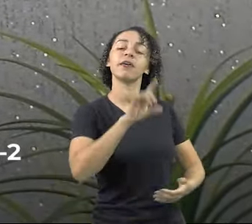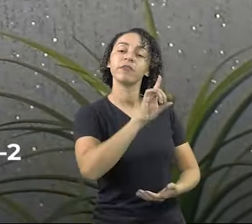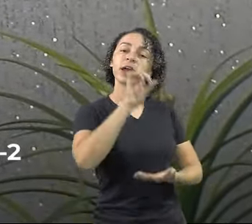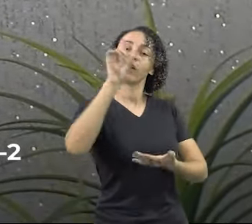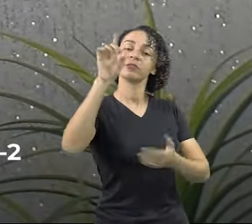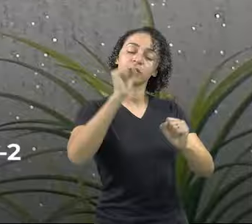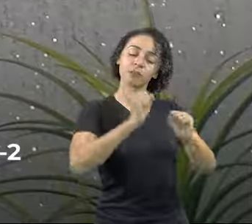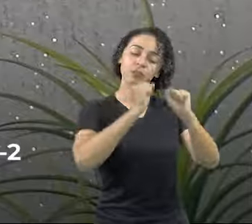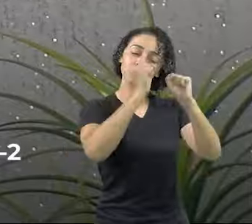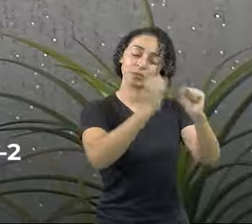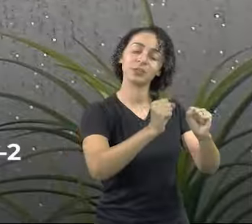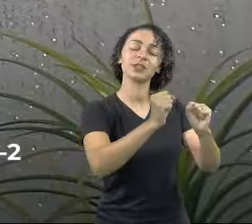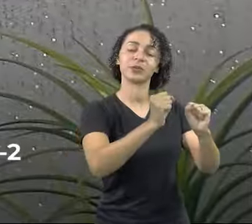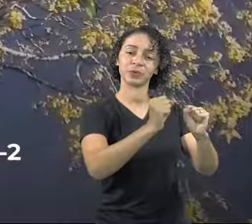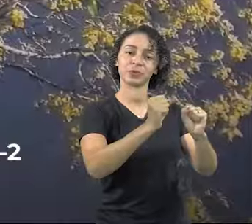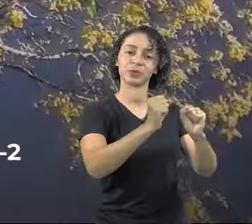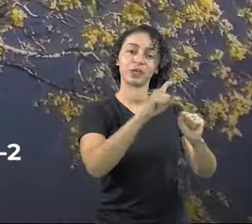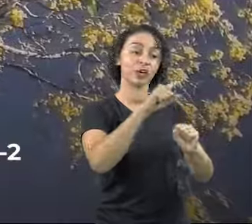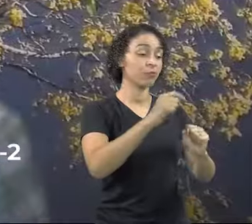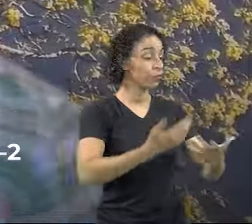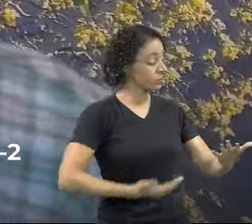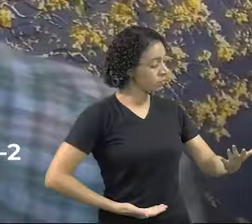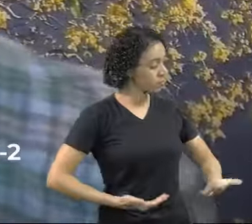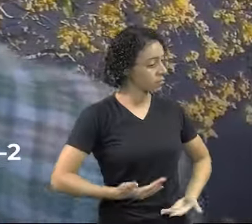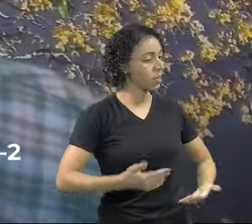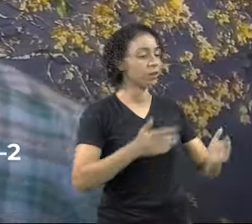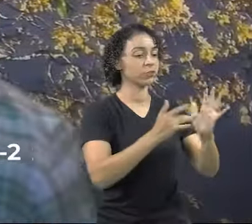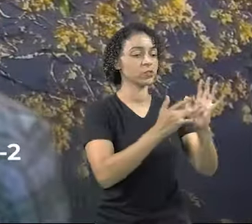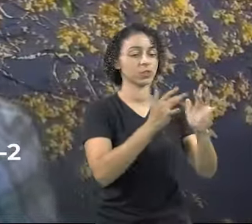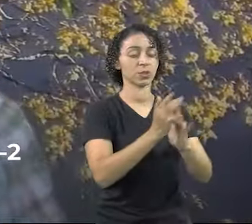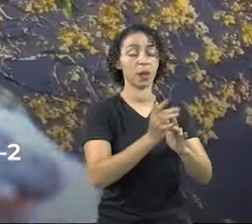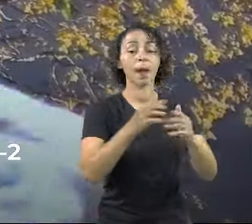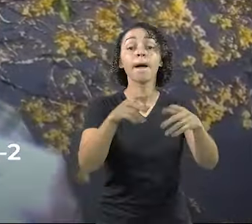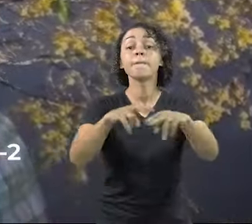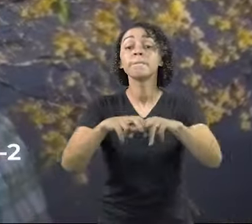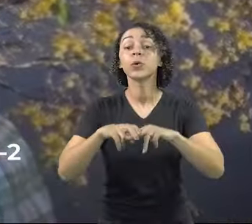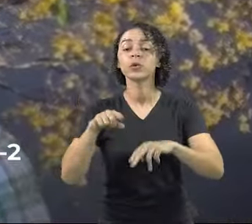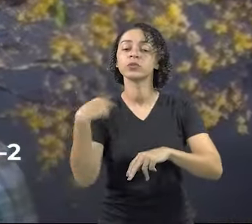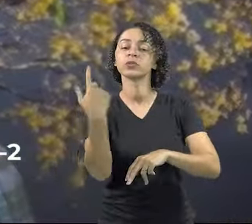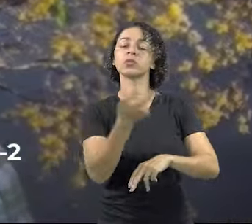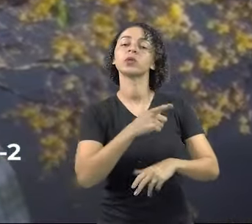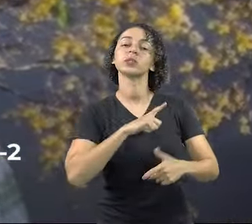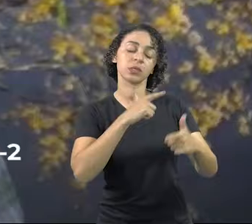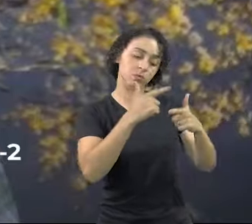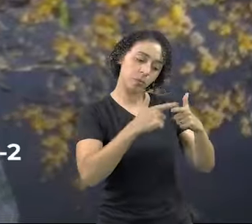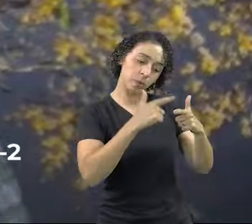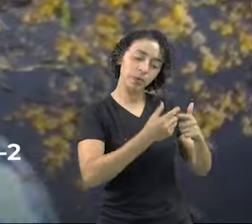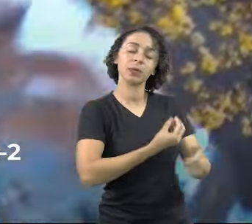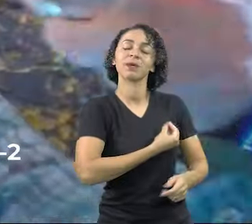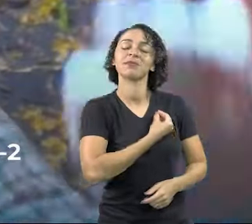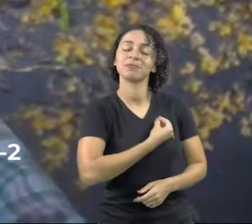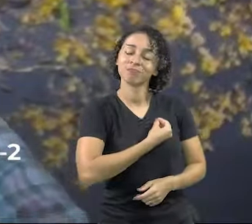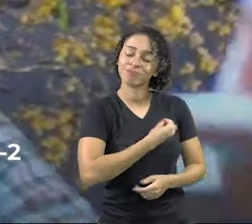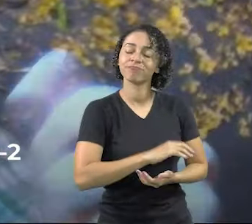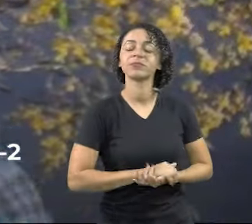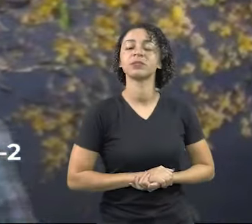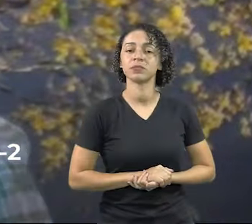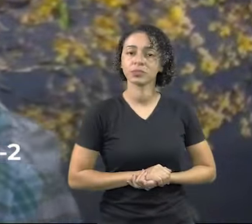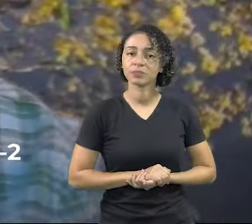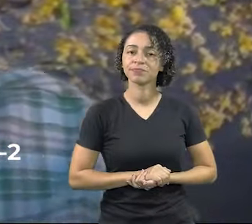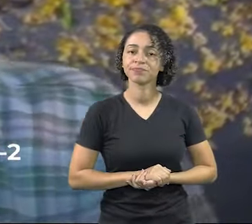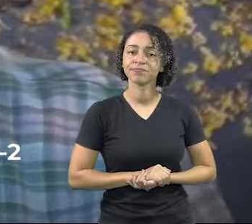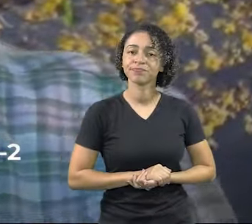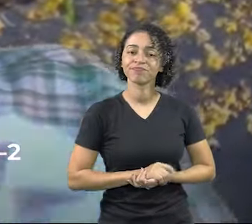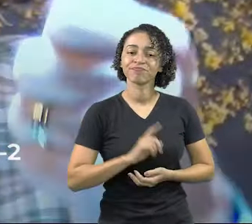poderoso Você serve a Jesus por isso que muitos de nós temos um espinho na carne temos um problema na